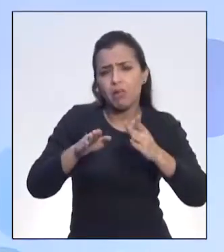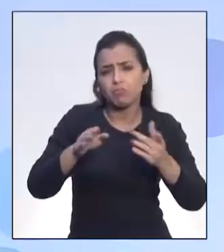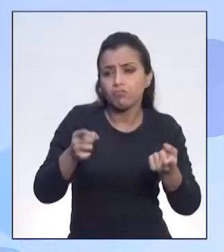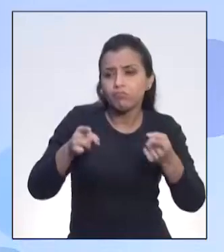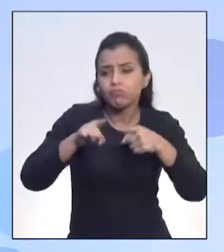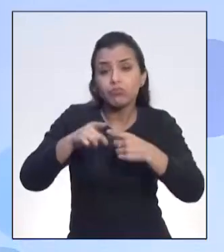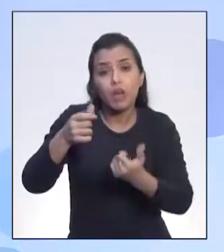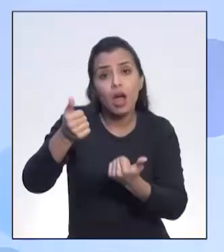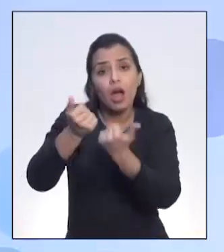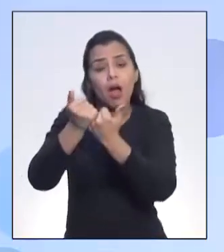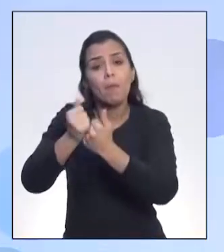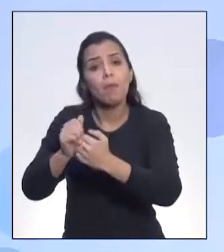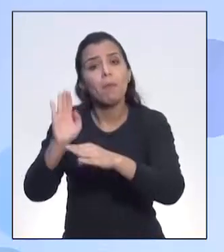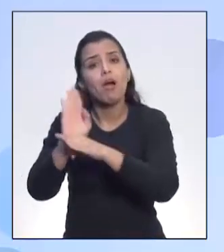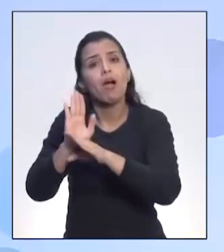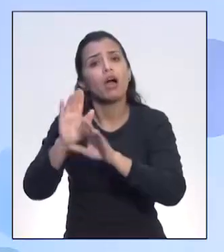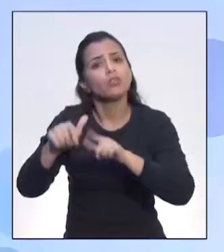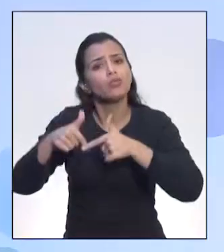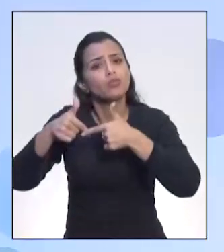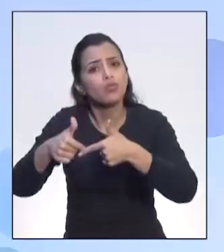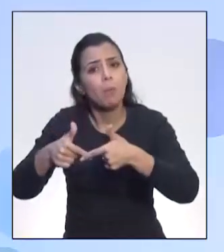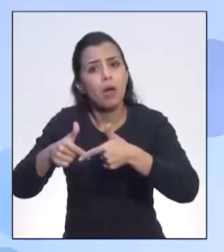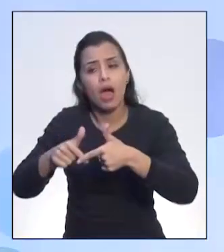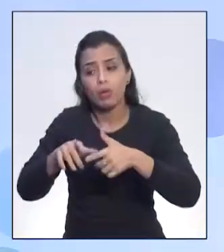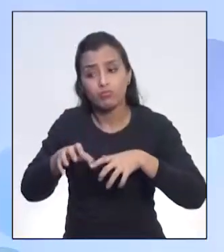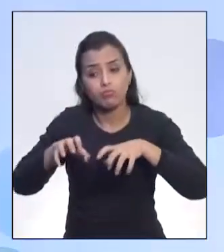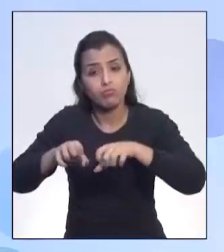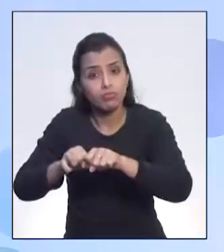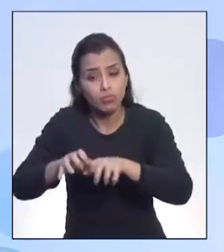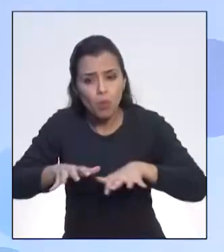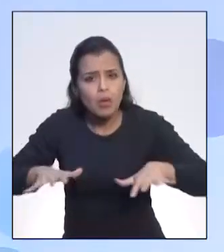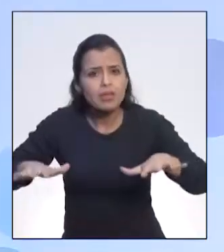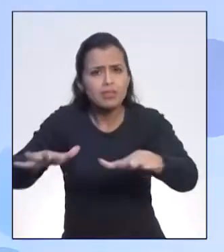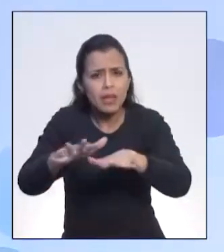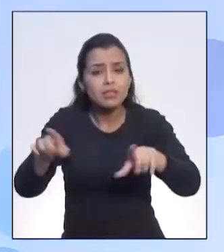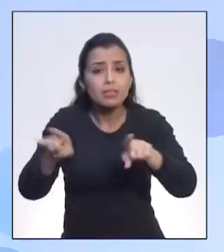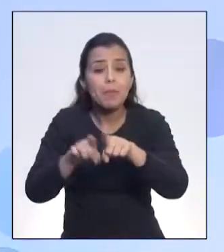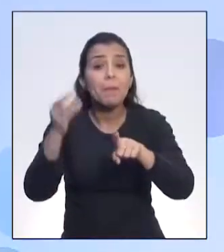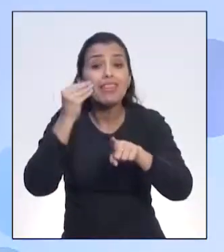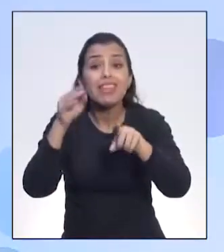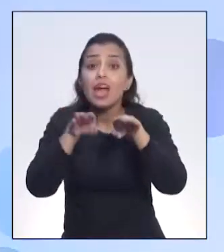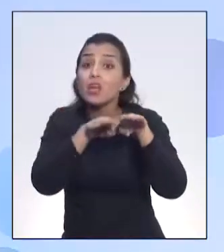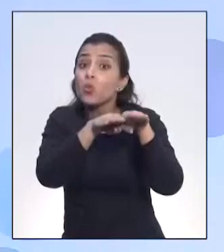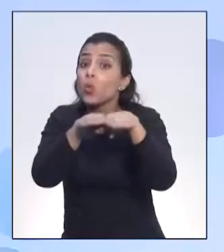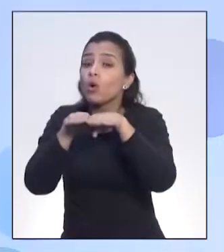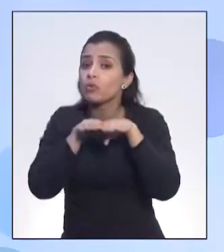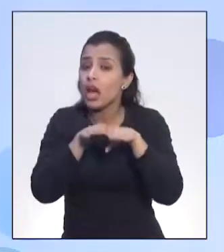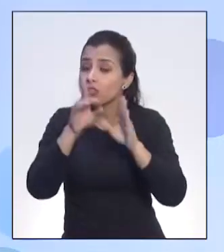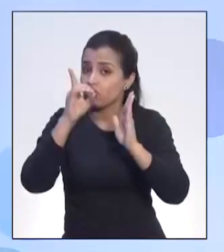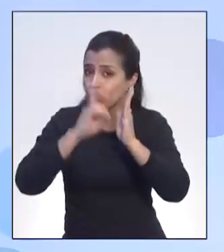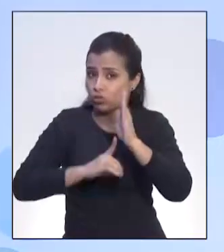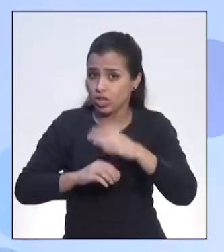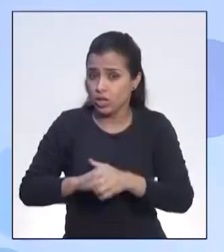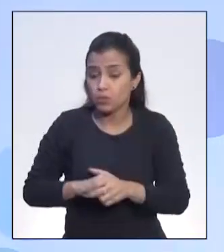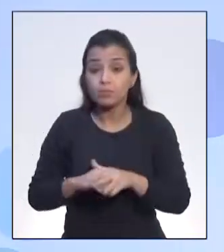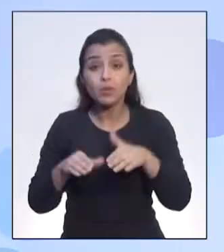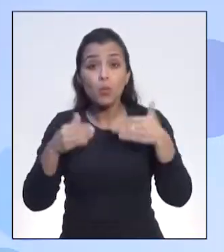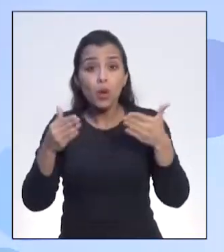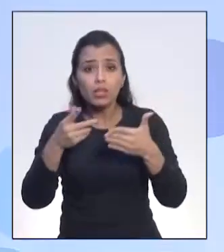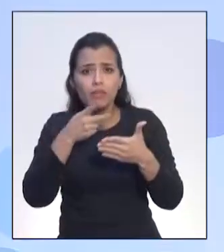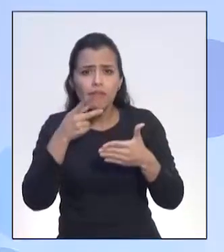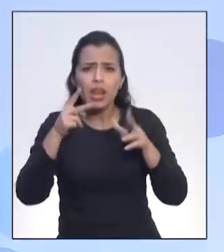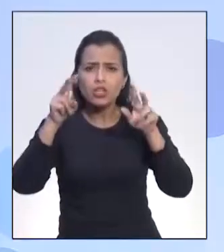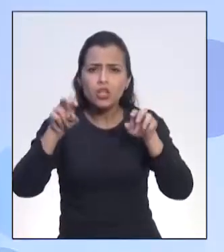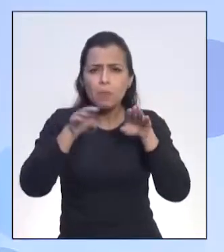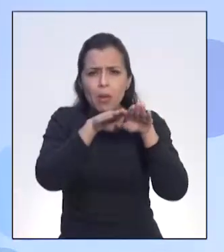para a conquista de novos espaços e garantias da igualdade de direitos. E quando nós falamos sobre